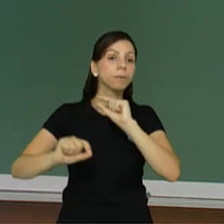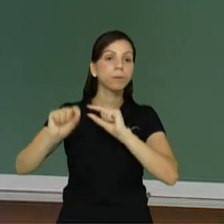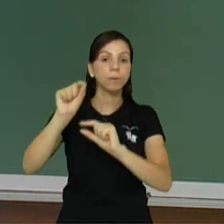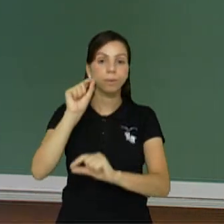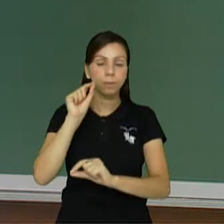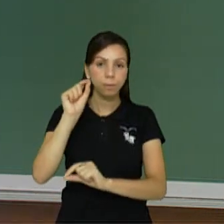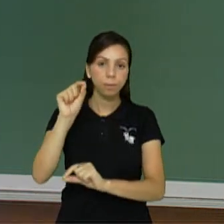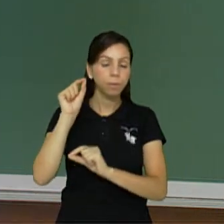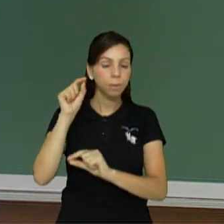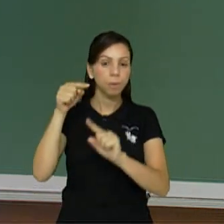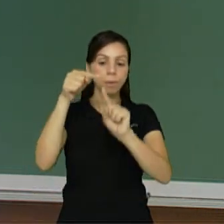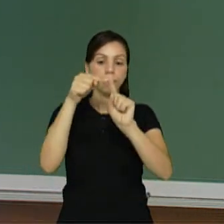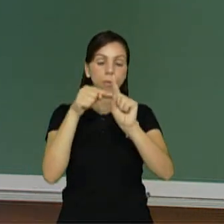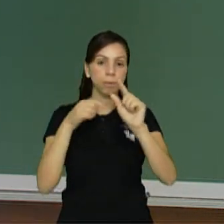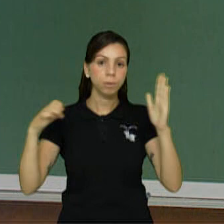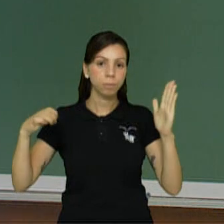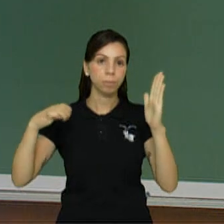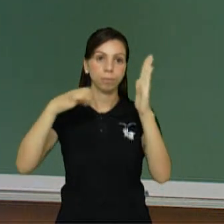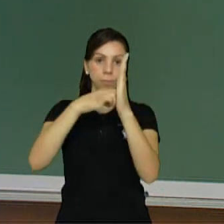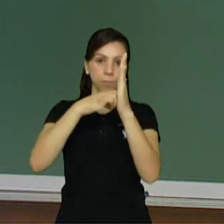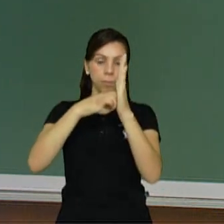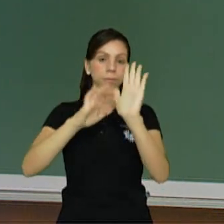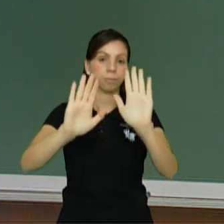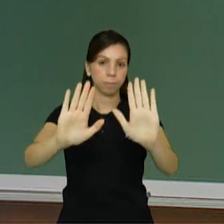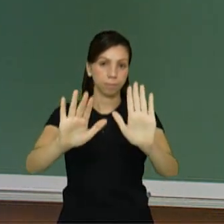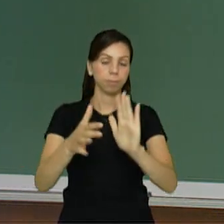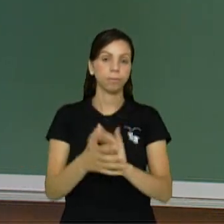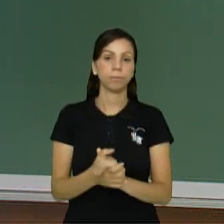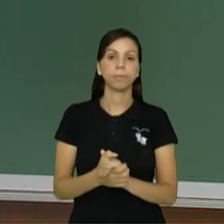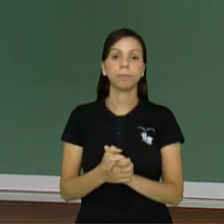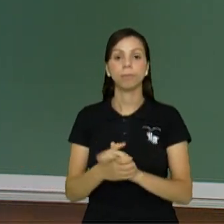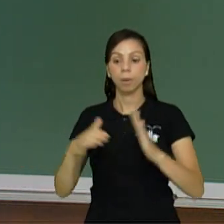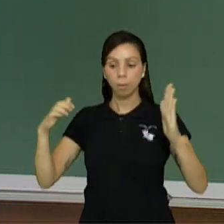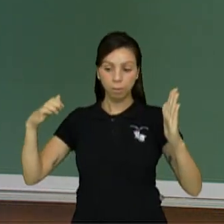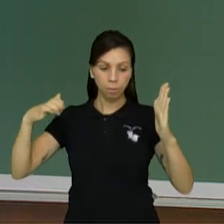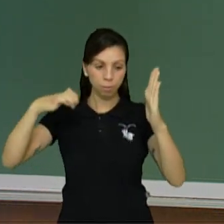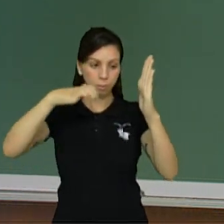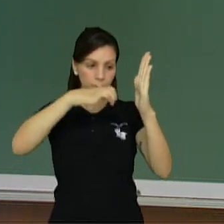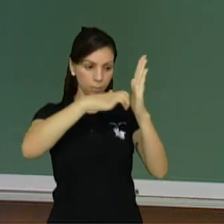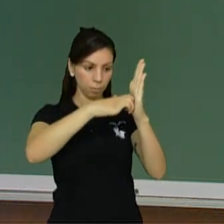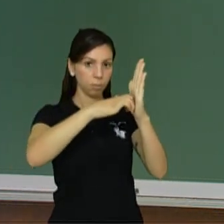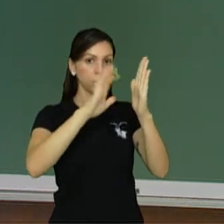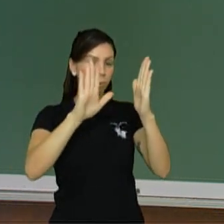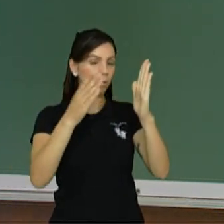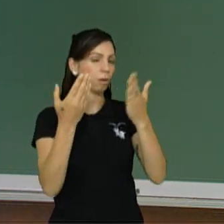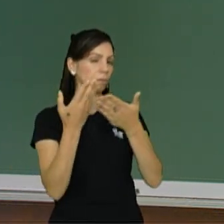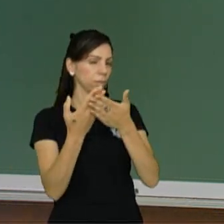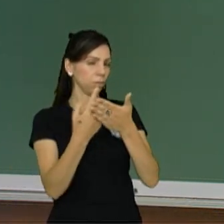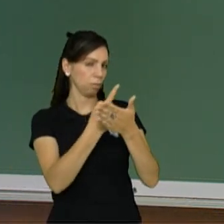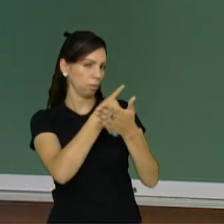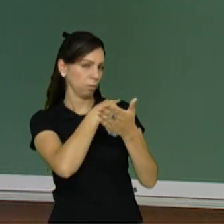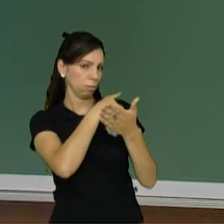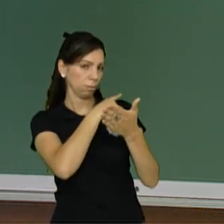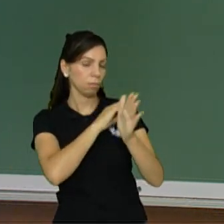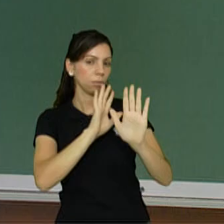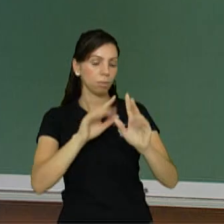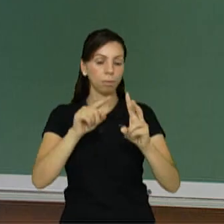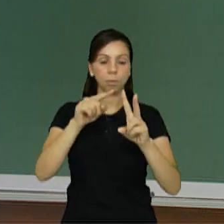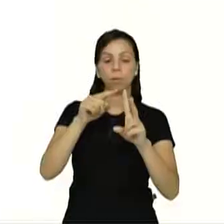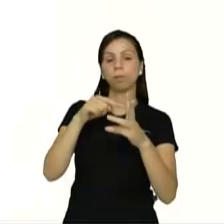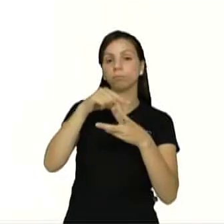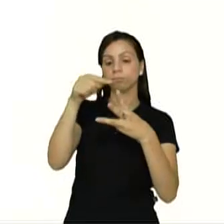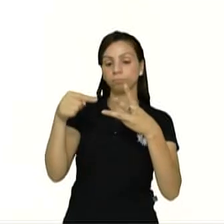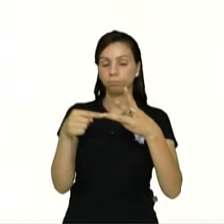você dos tipos de colisões. Ei, colisão você já viu na primeira série. Nós temos três tipos de